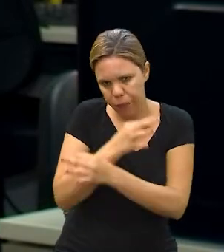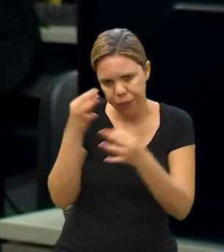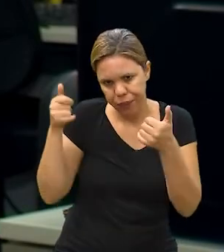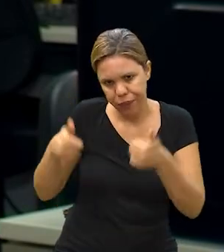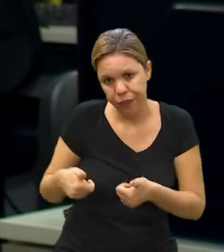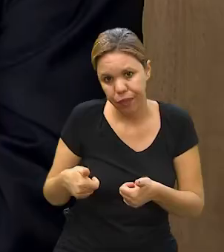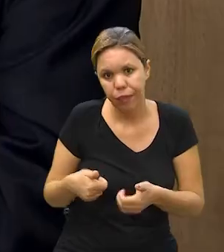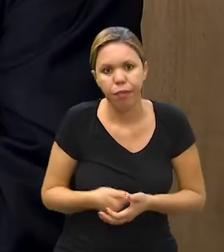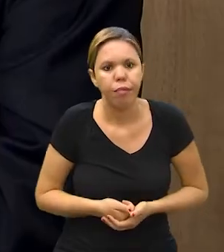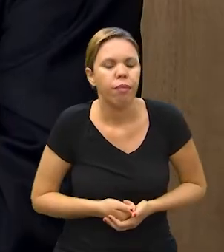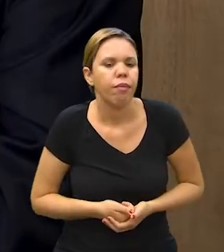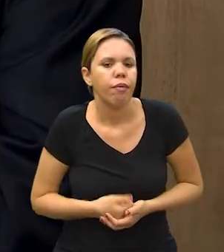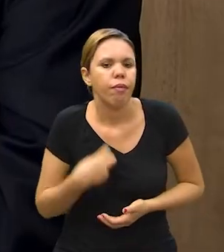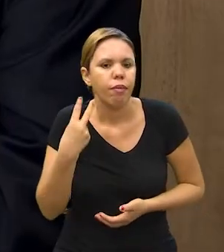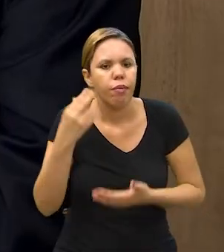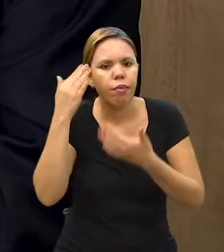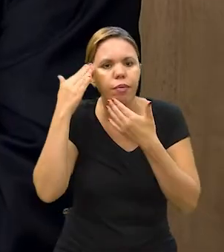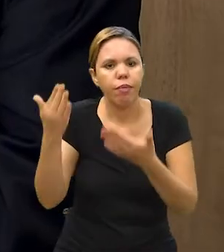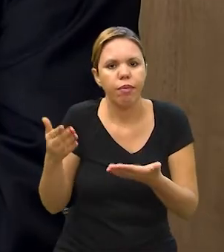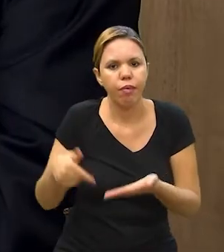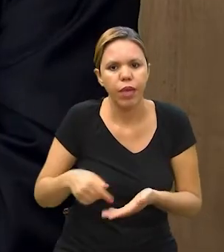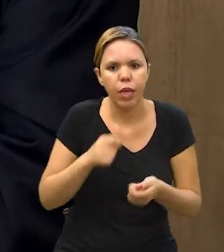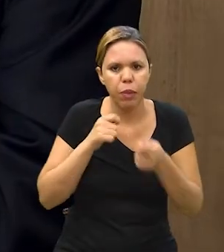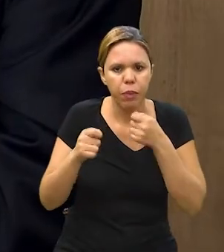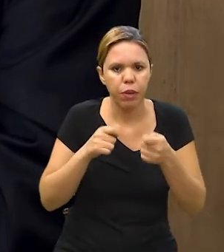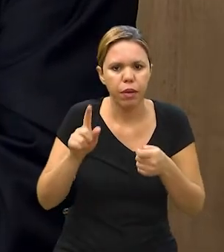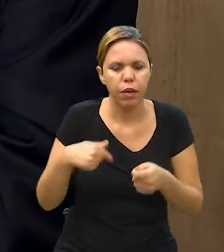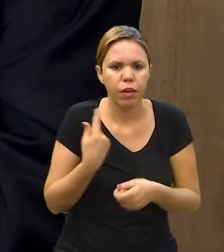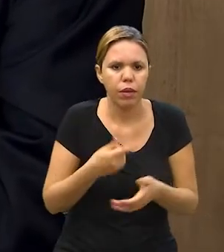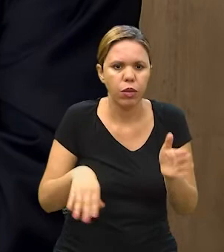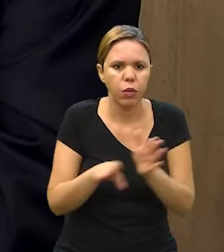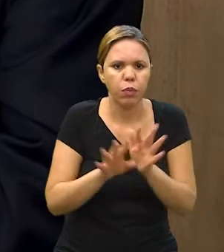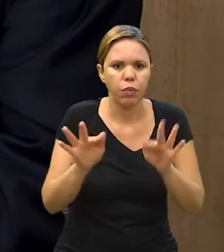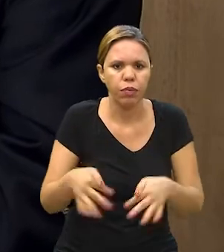nessa questão. Vereador, muito obrigado por essa entrevista, a gente está chegando